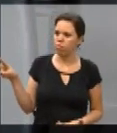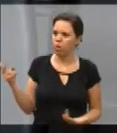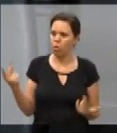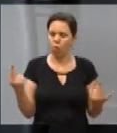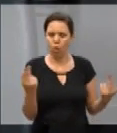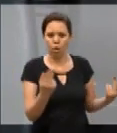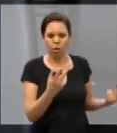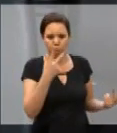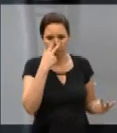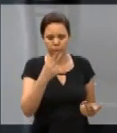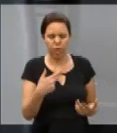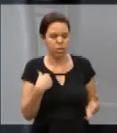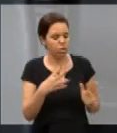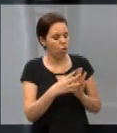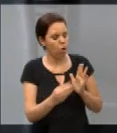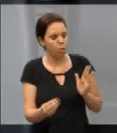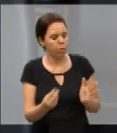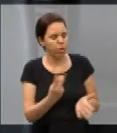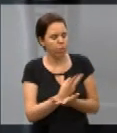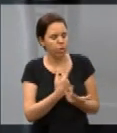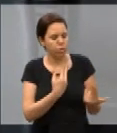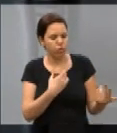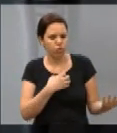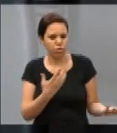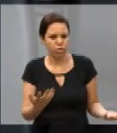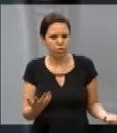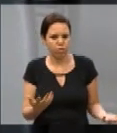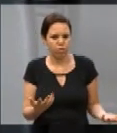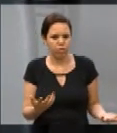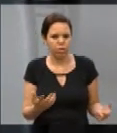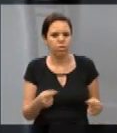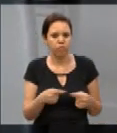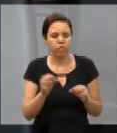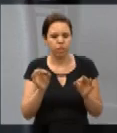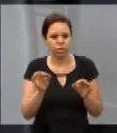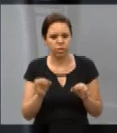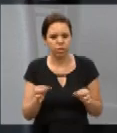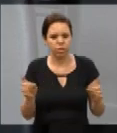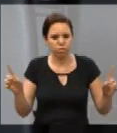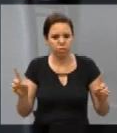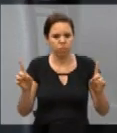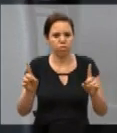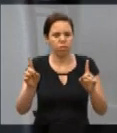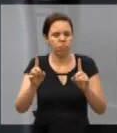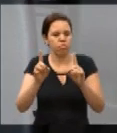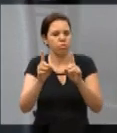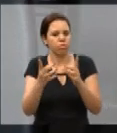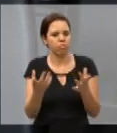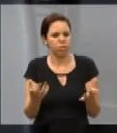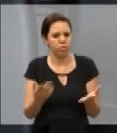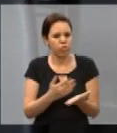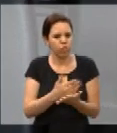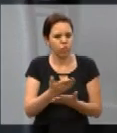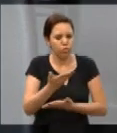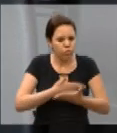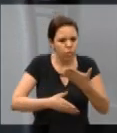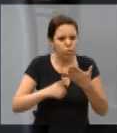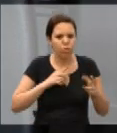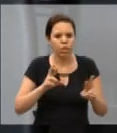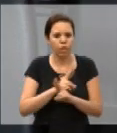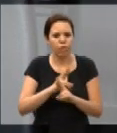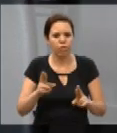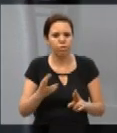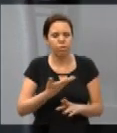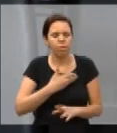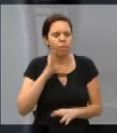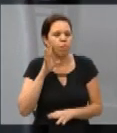assim, uma sintonia impressionante. Ele falou, não, mas tem tudo a ver, porque vocês vão se aproximando e vocês vão começando a ter uma relação